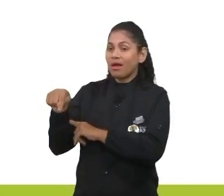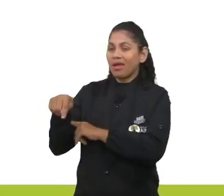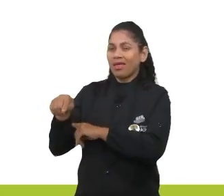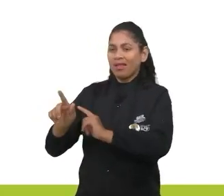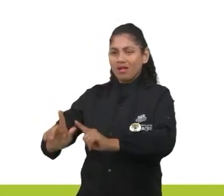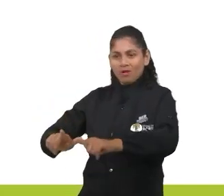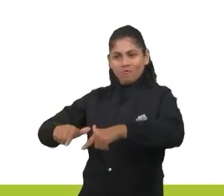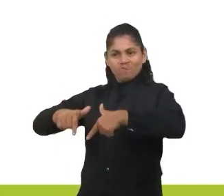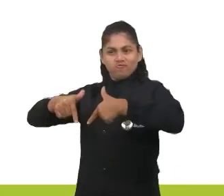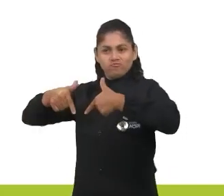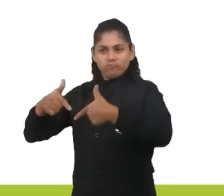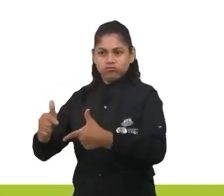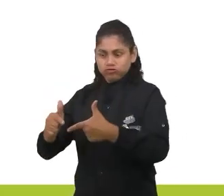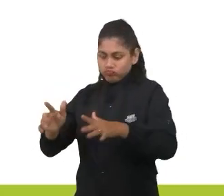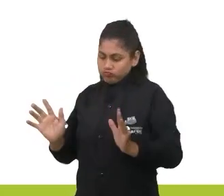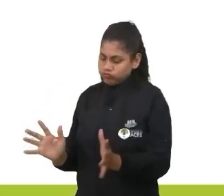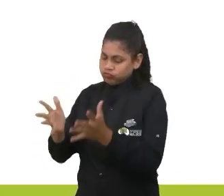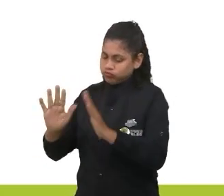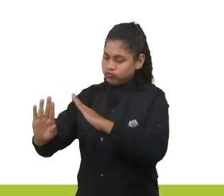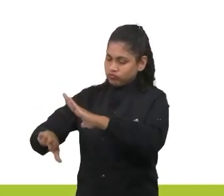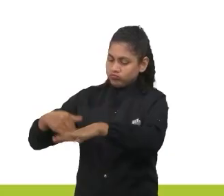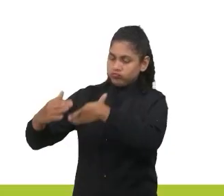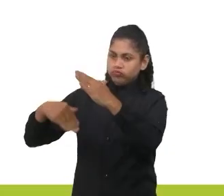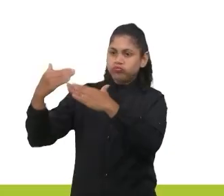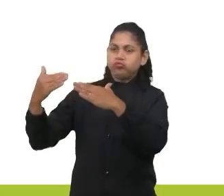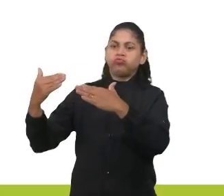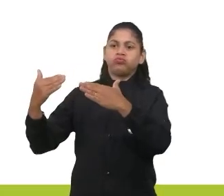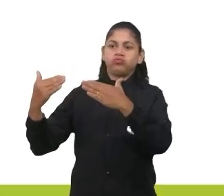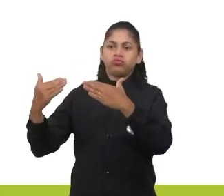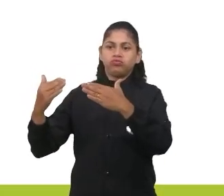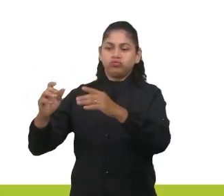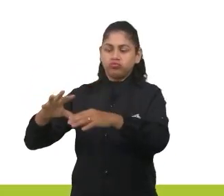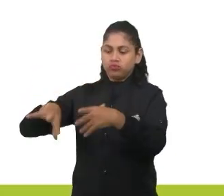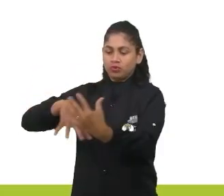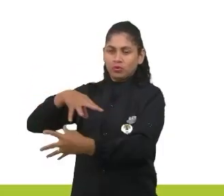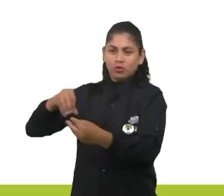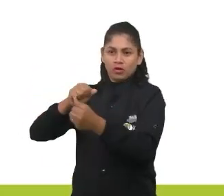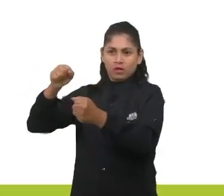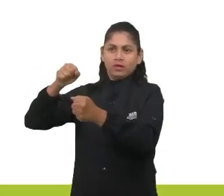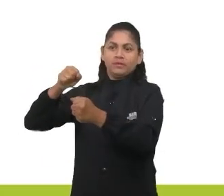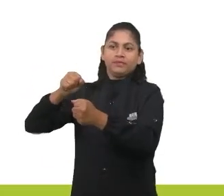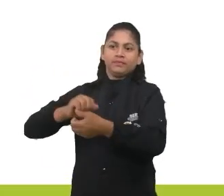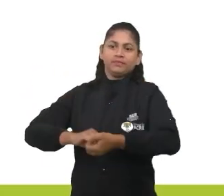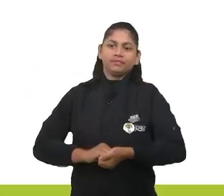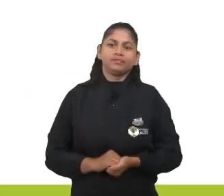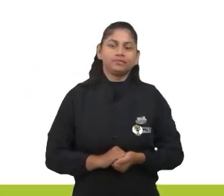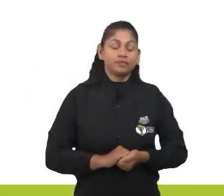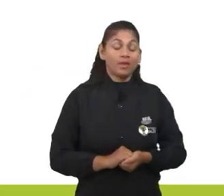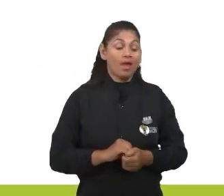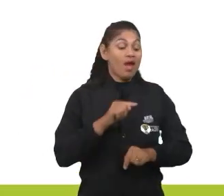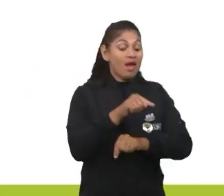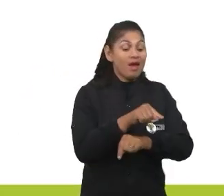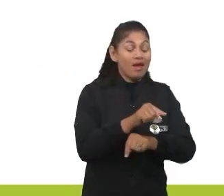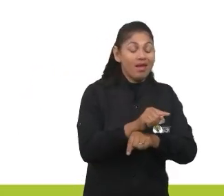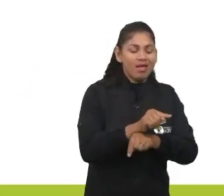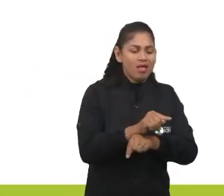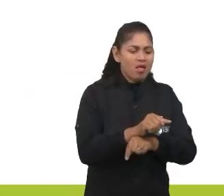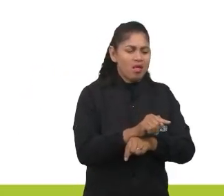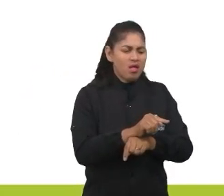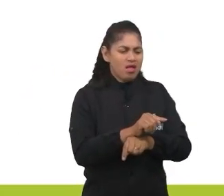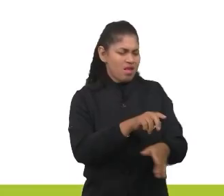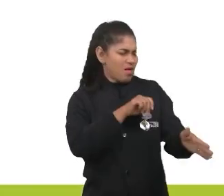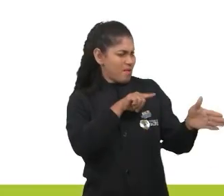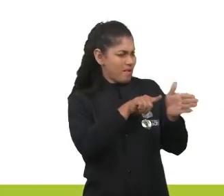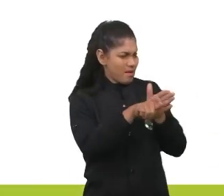sustentável, o respeito pela natureza. A razão instrumental não se pergunta pela relação